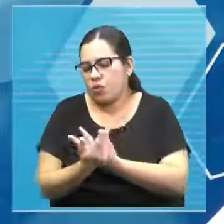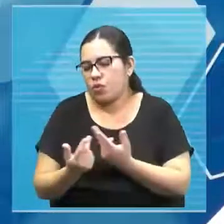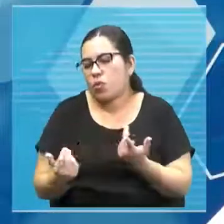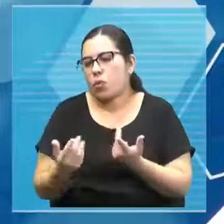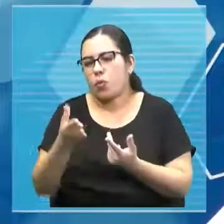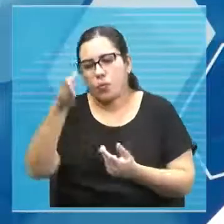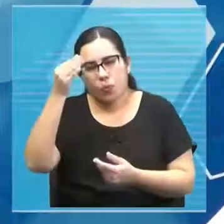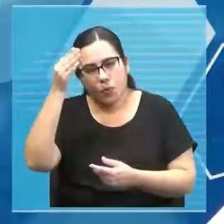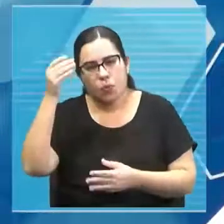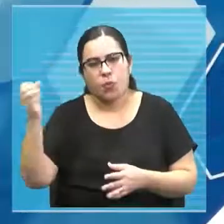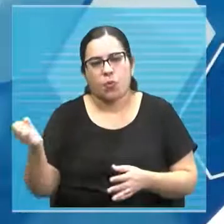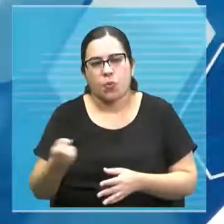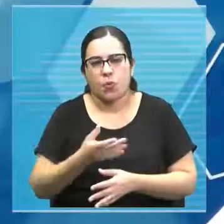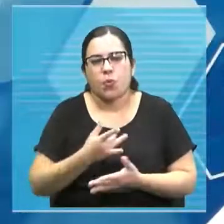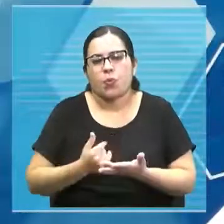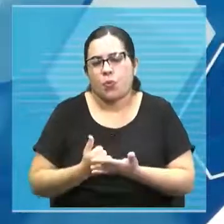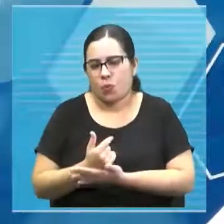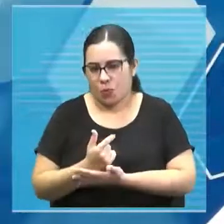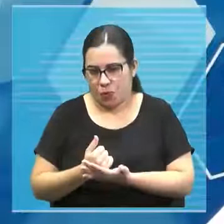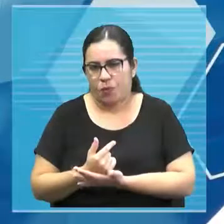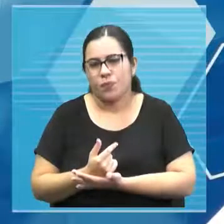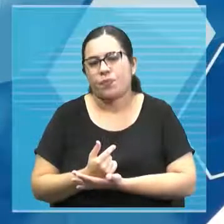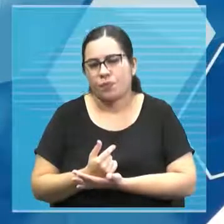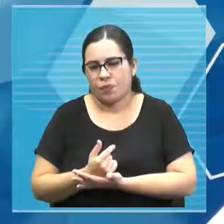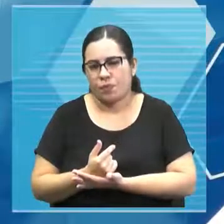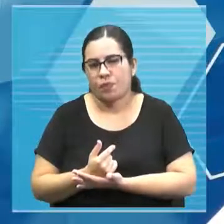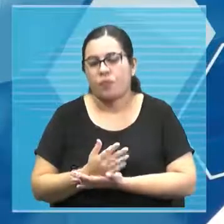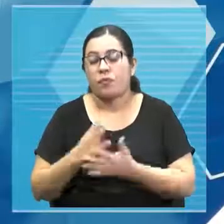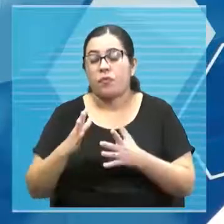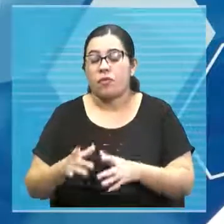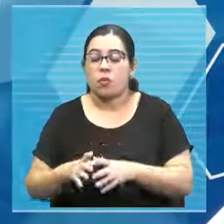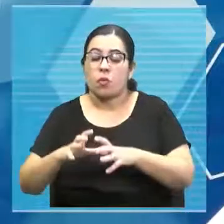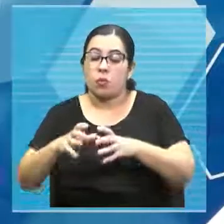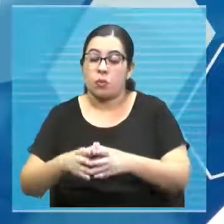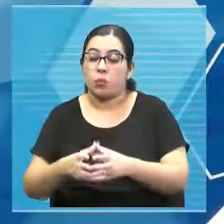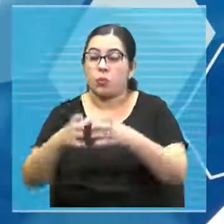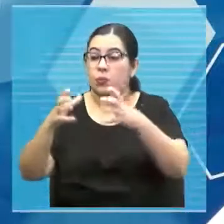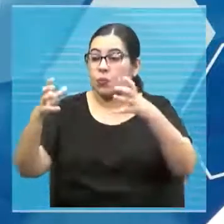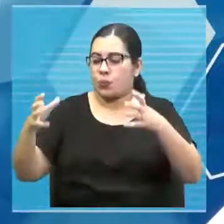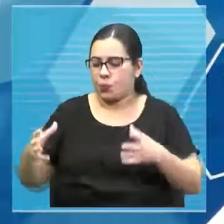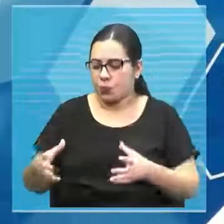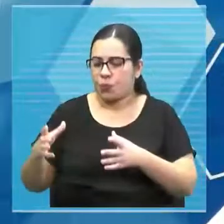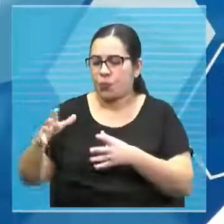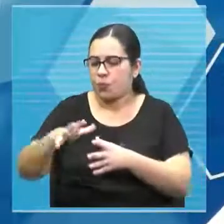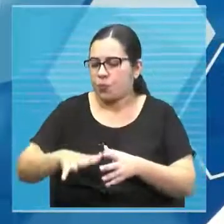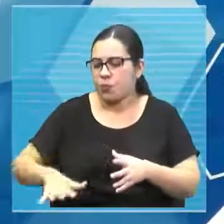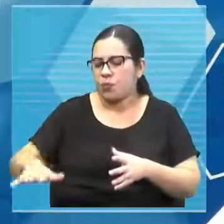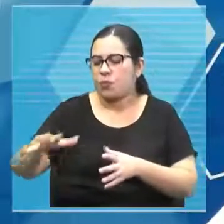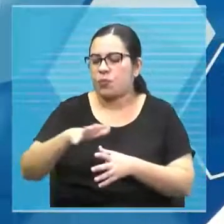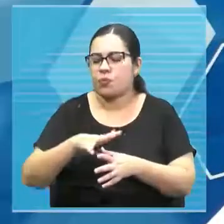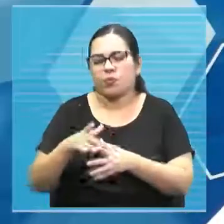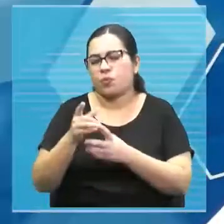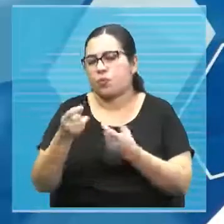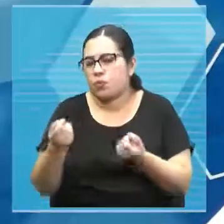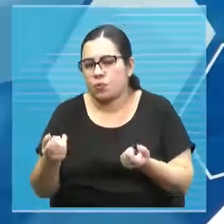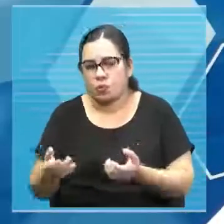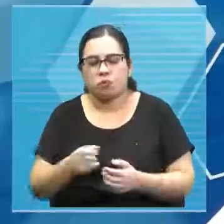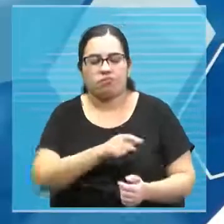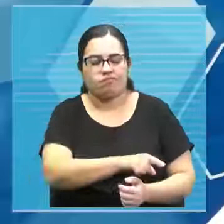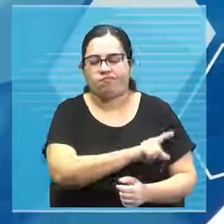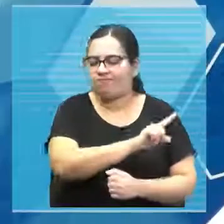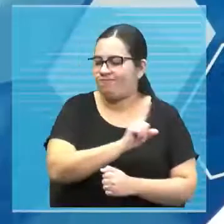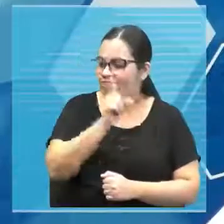e novos conhecimentos a este grande grupo de países acatam as